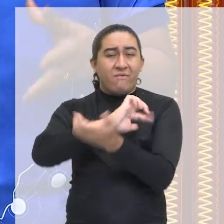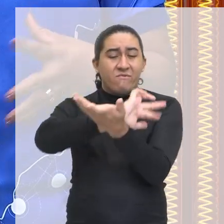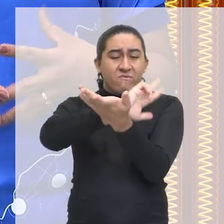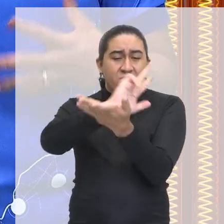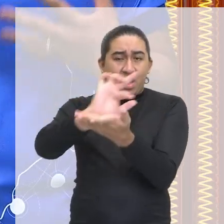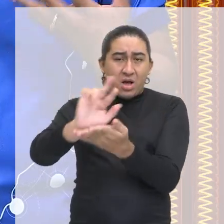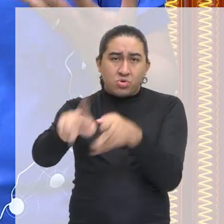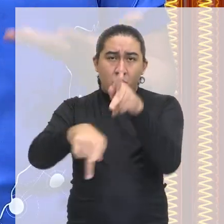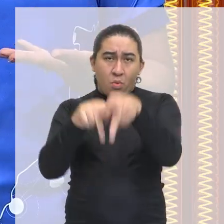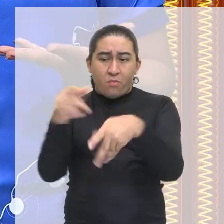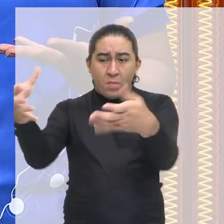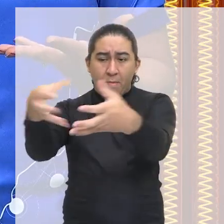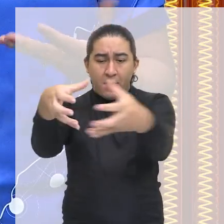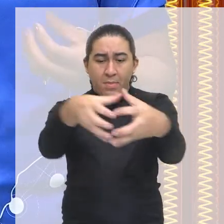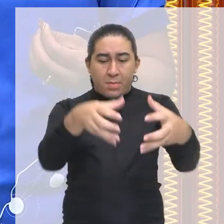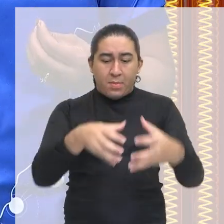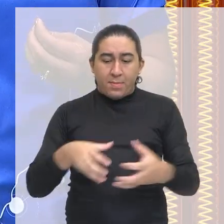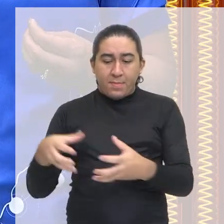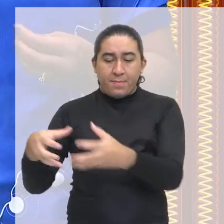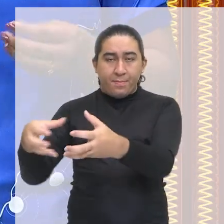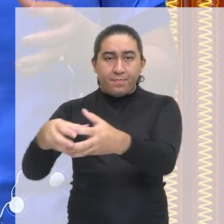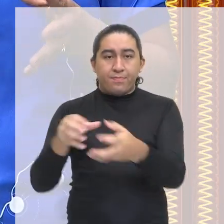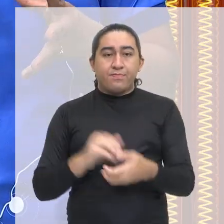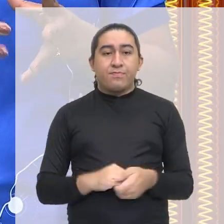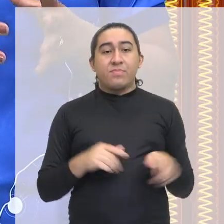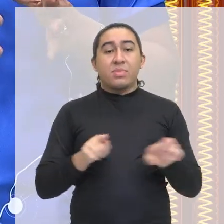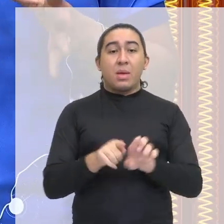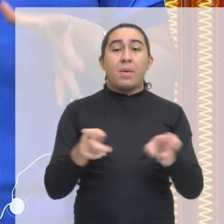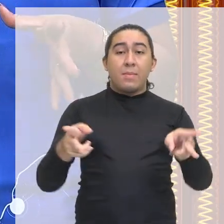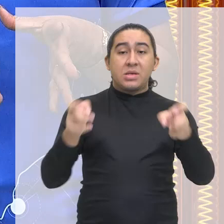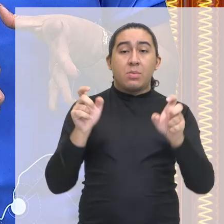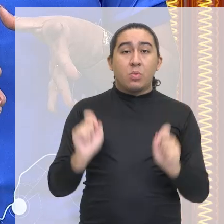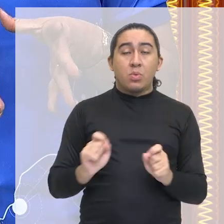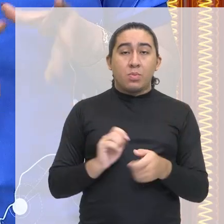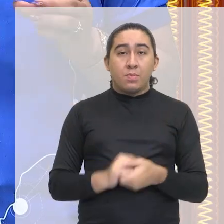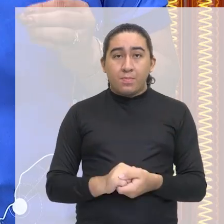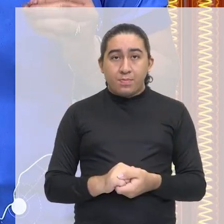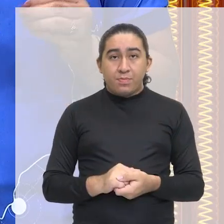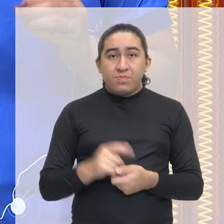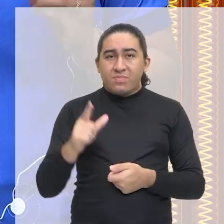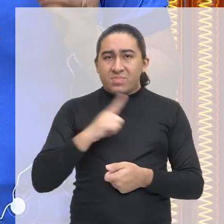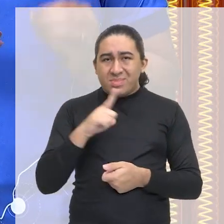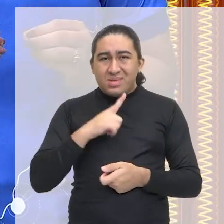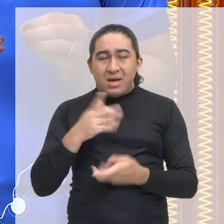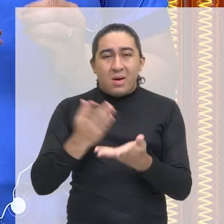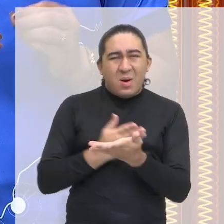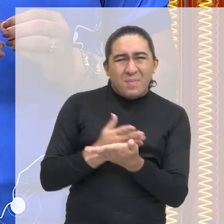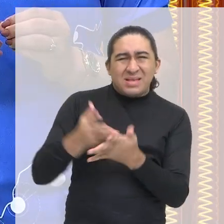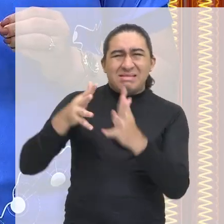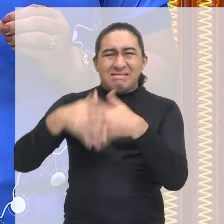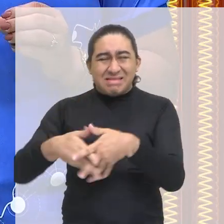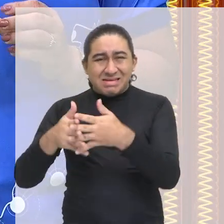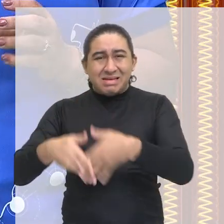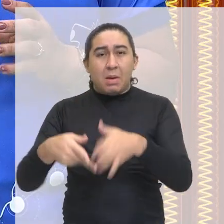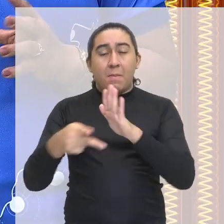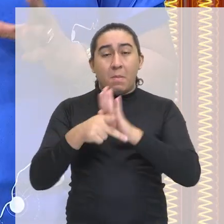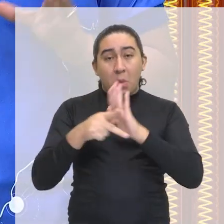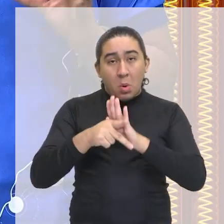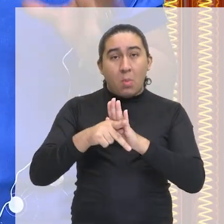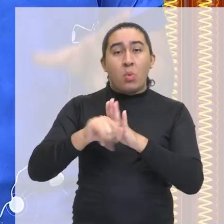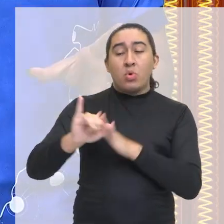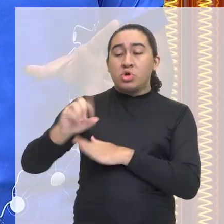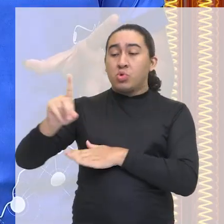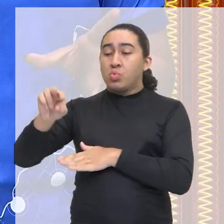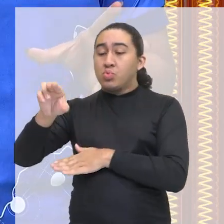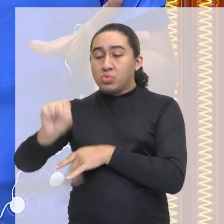tem a presença de muitos povos, certo? E nós vamos observar que vai haver aumento de tensões entre hindus